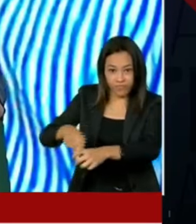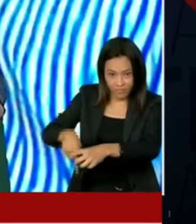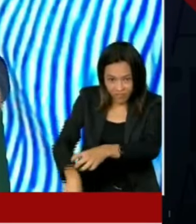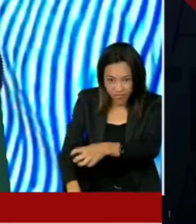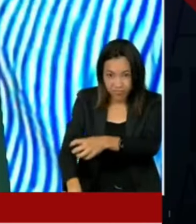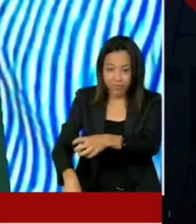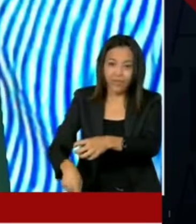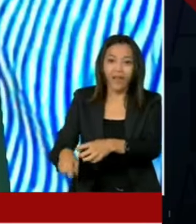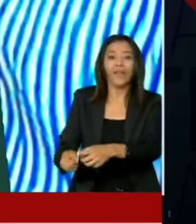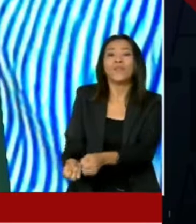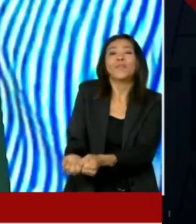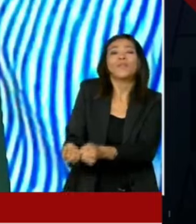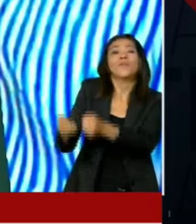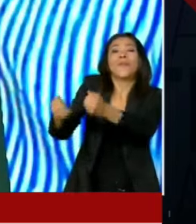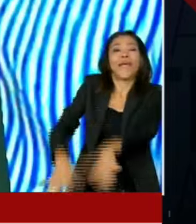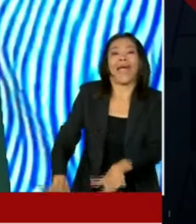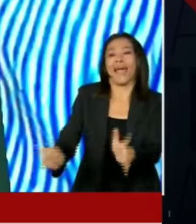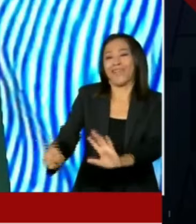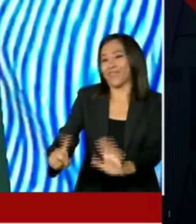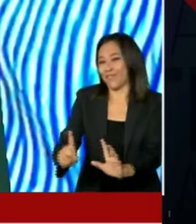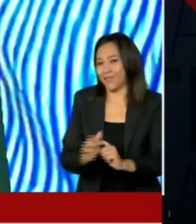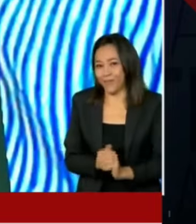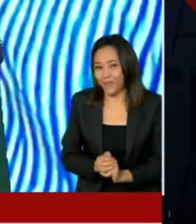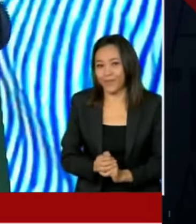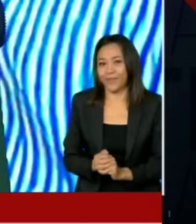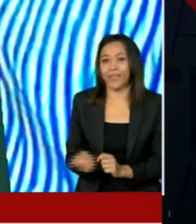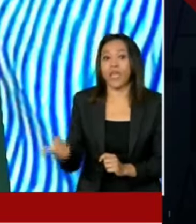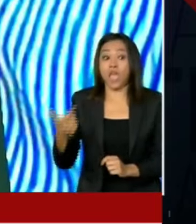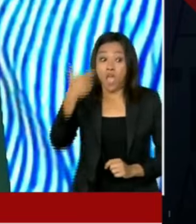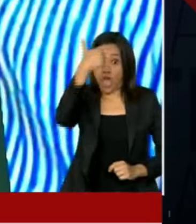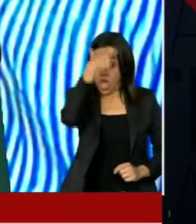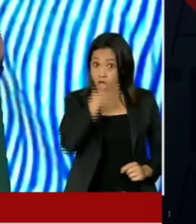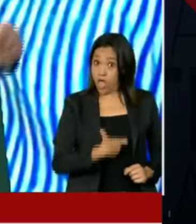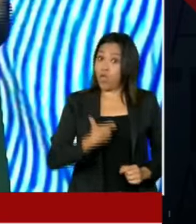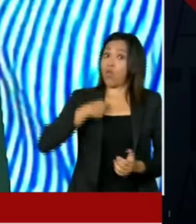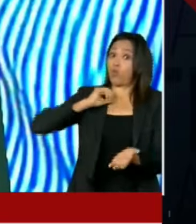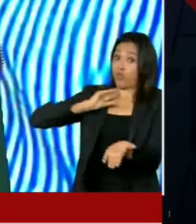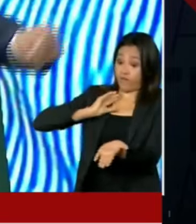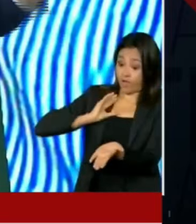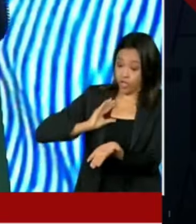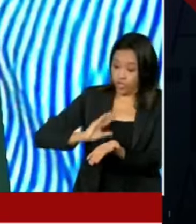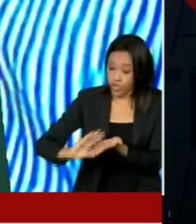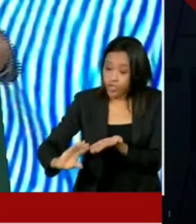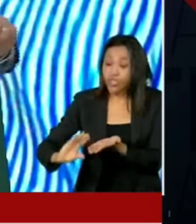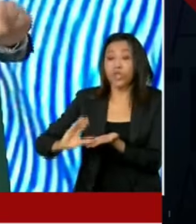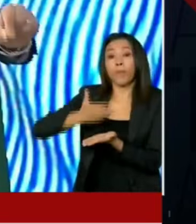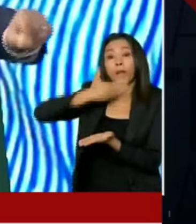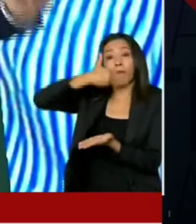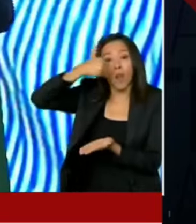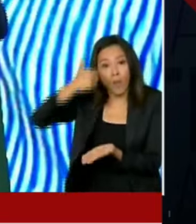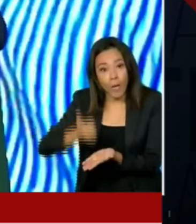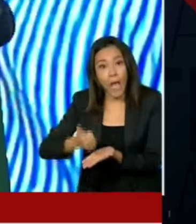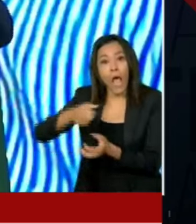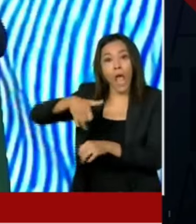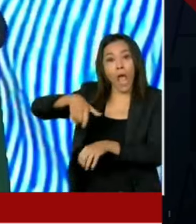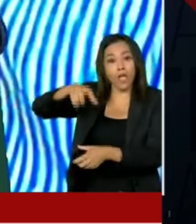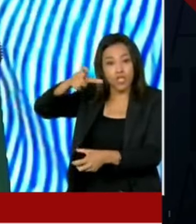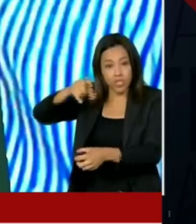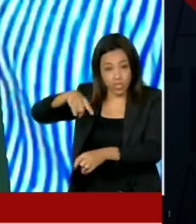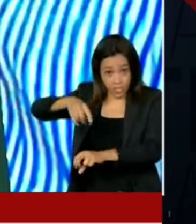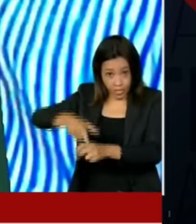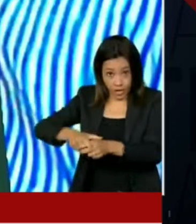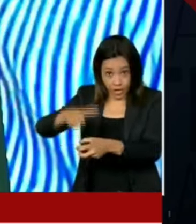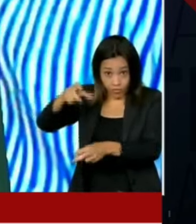fazendo aqui um pacote com 20 a 30 medidas que a gente pode mandar para o Congresso, todas elas para redução